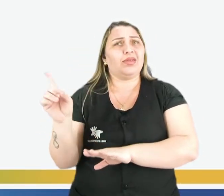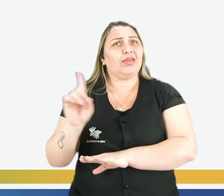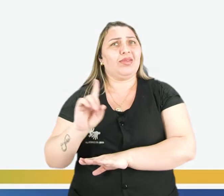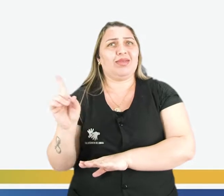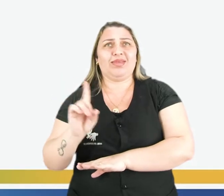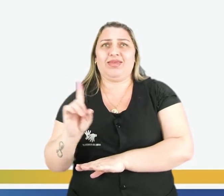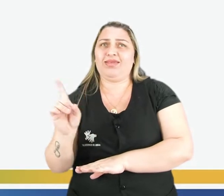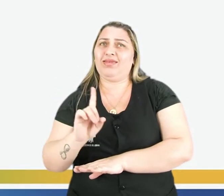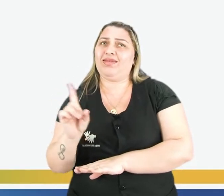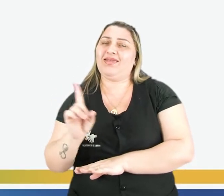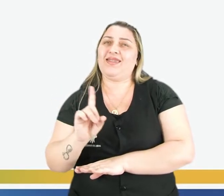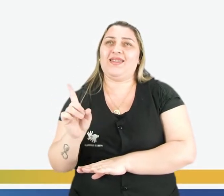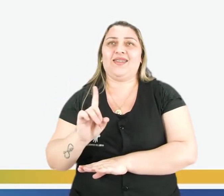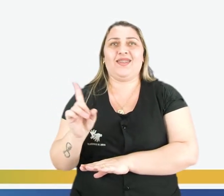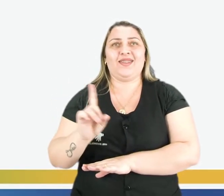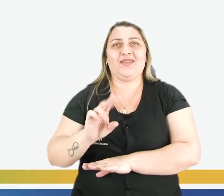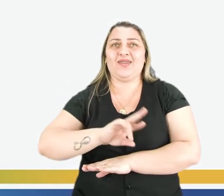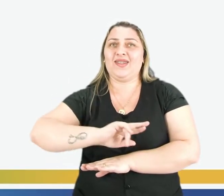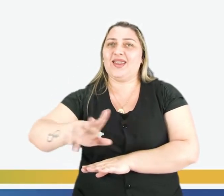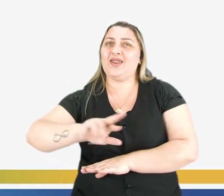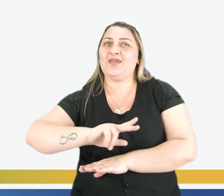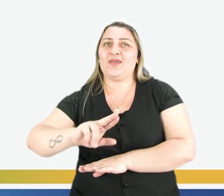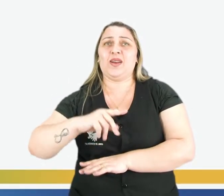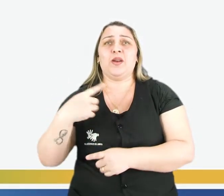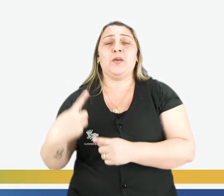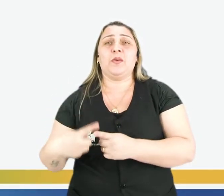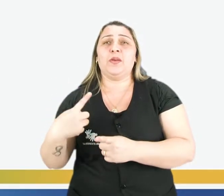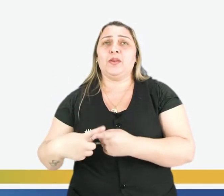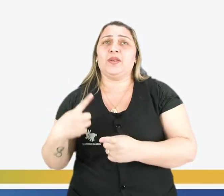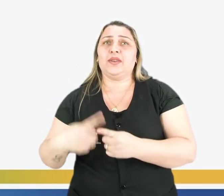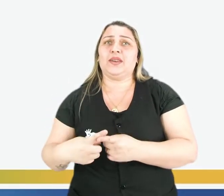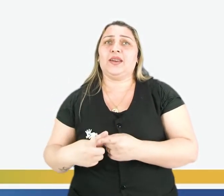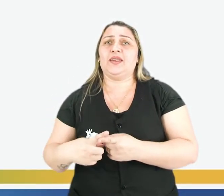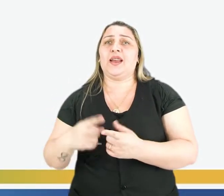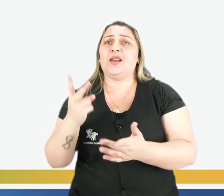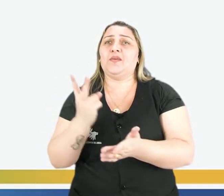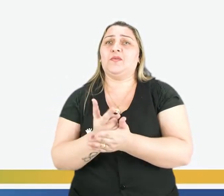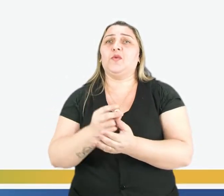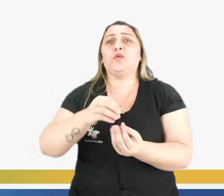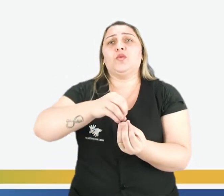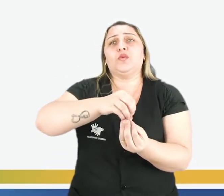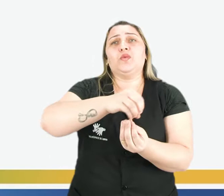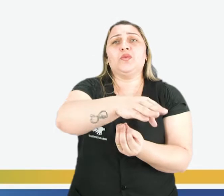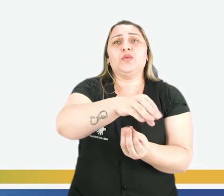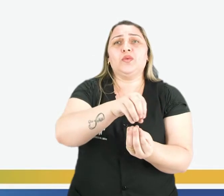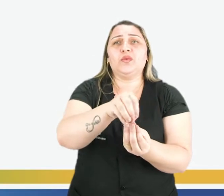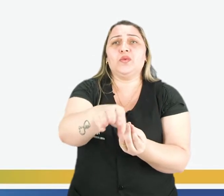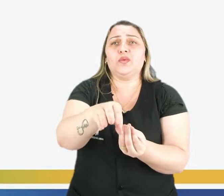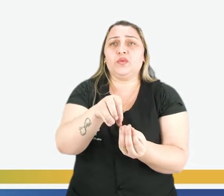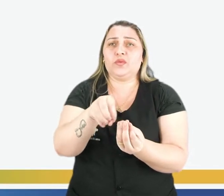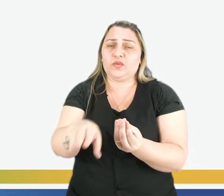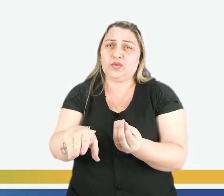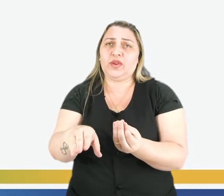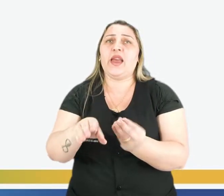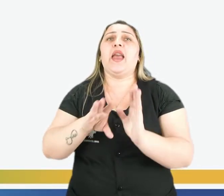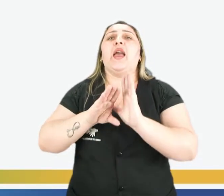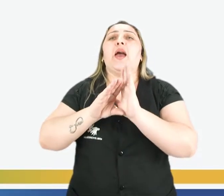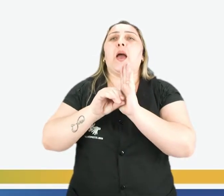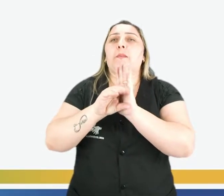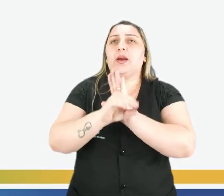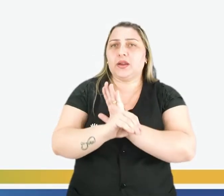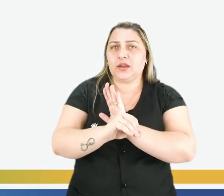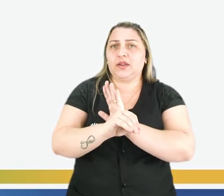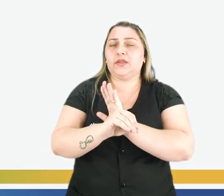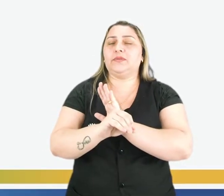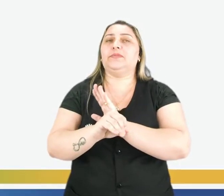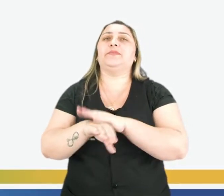Não, não é mesmo? Por que que não são? Porque são os fungos e bactérias.